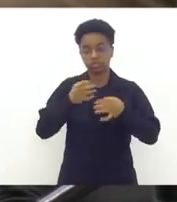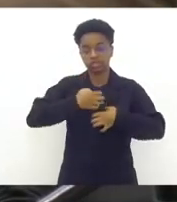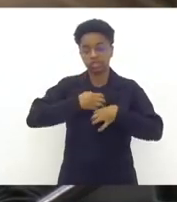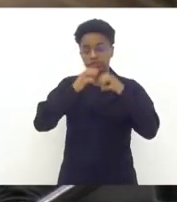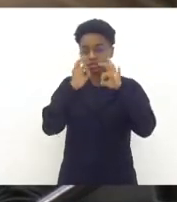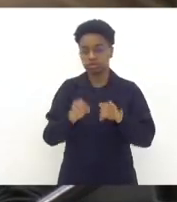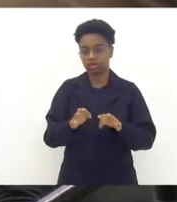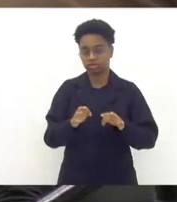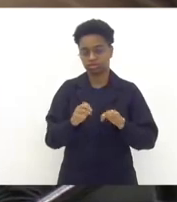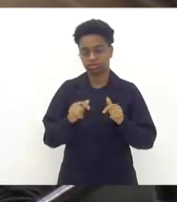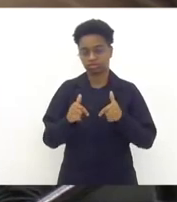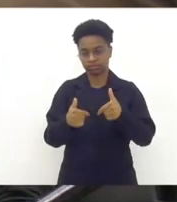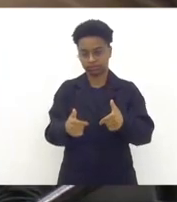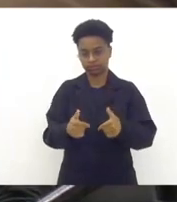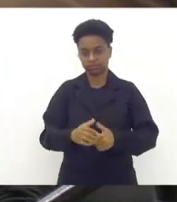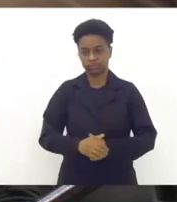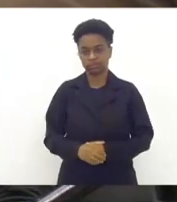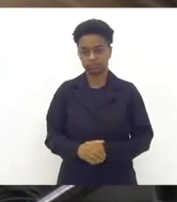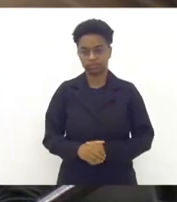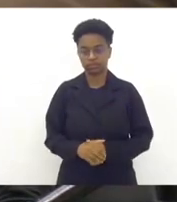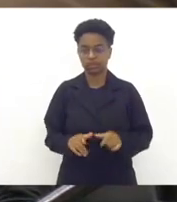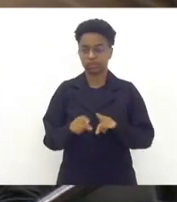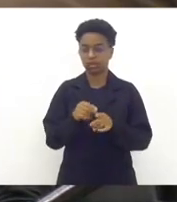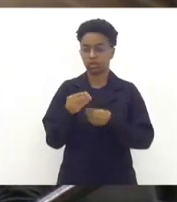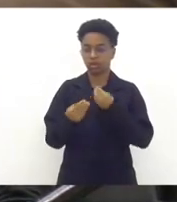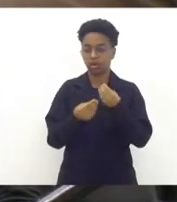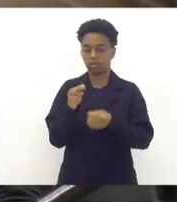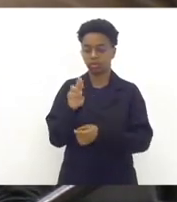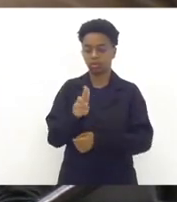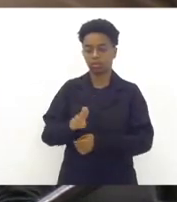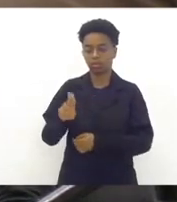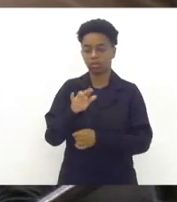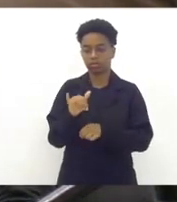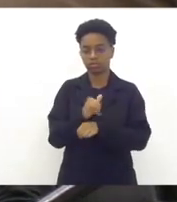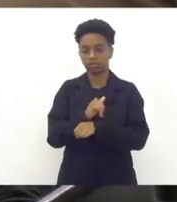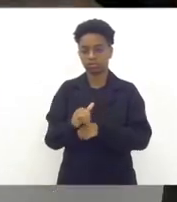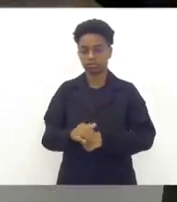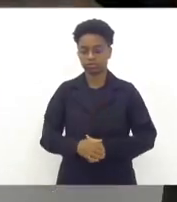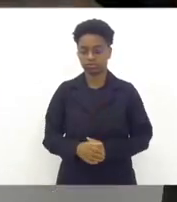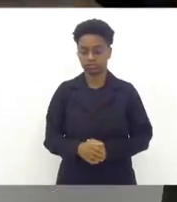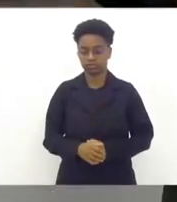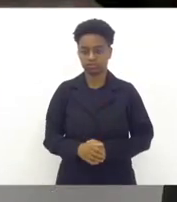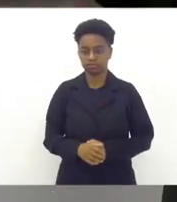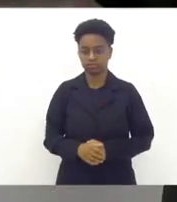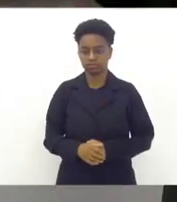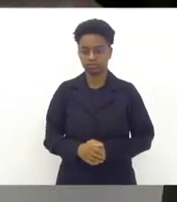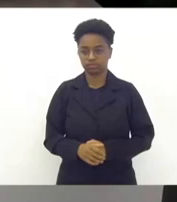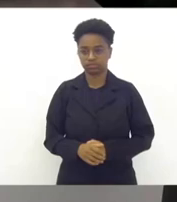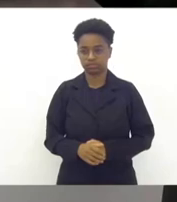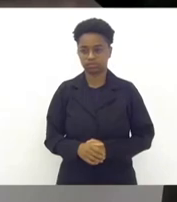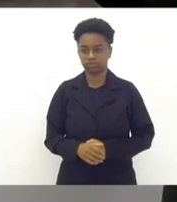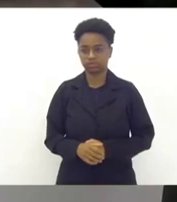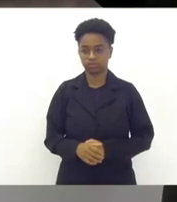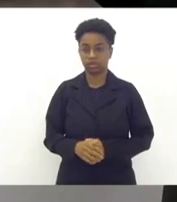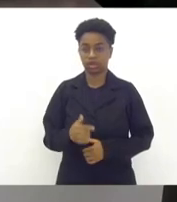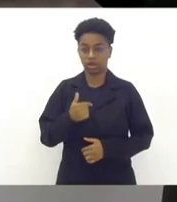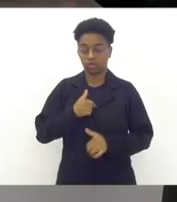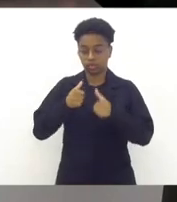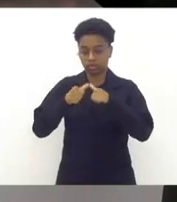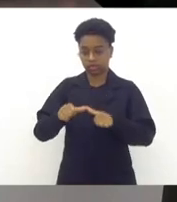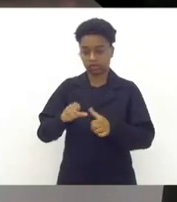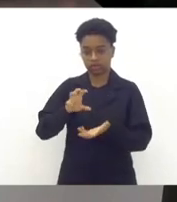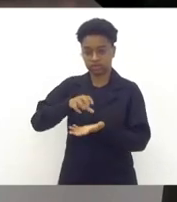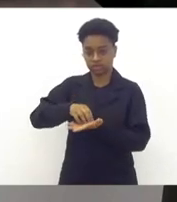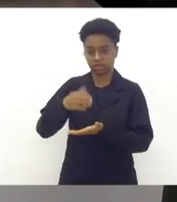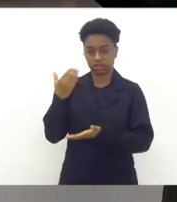certo, né, para fazer e para utilizar esse tipo de mecanismo. Assim, eu fui abordado no centro de Niterói,